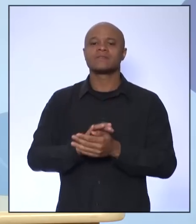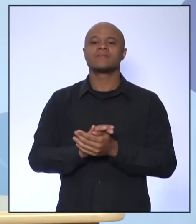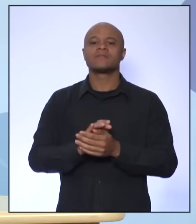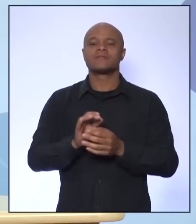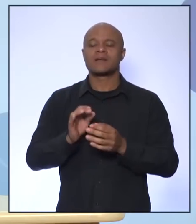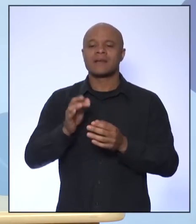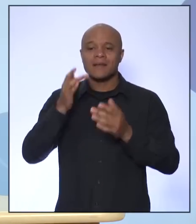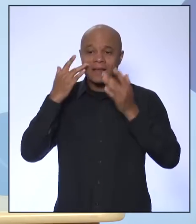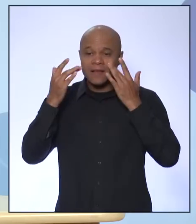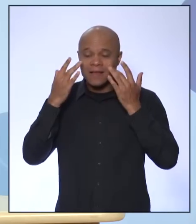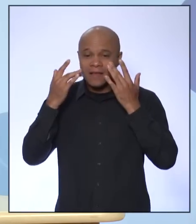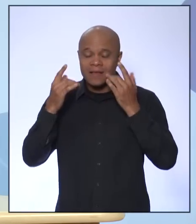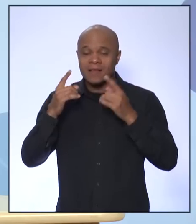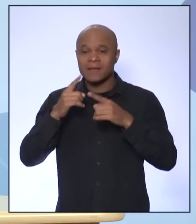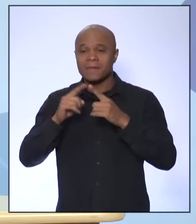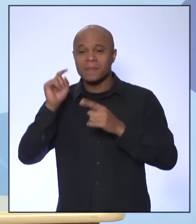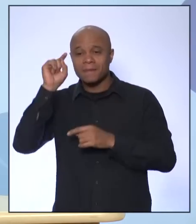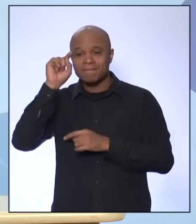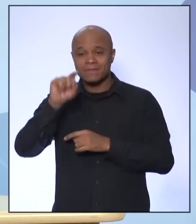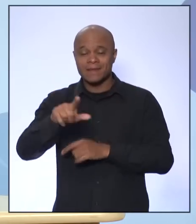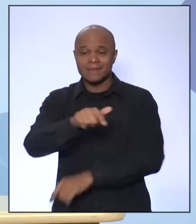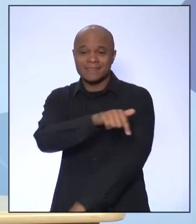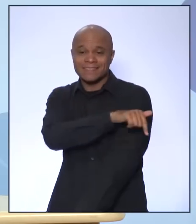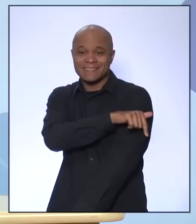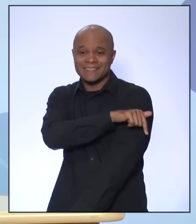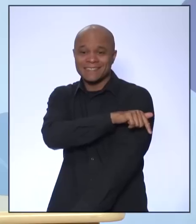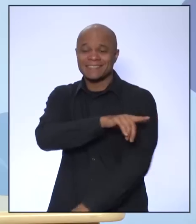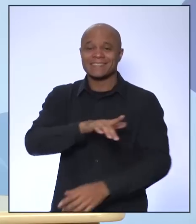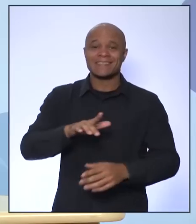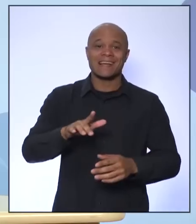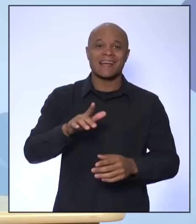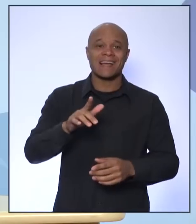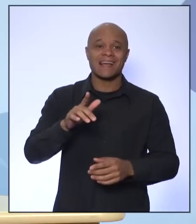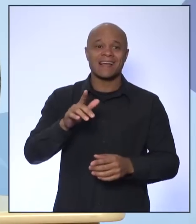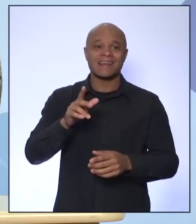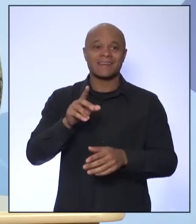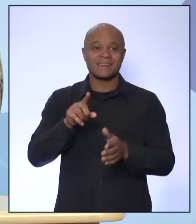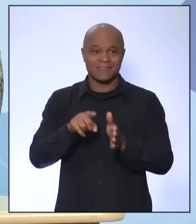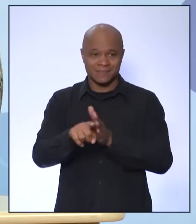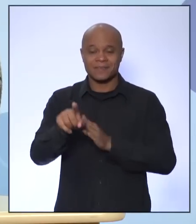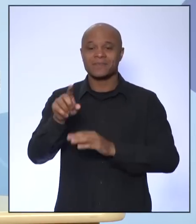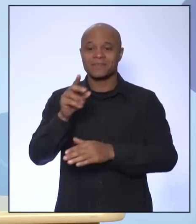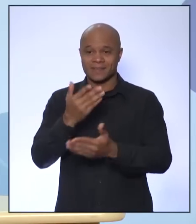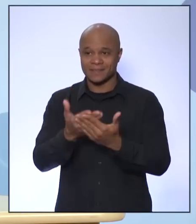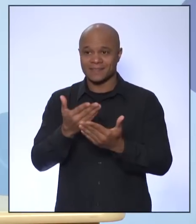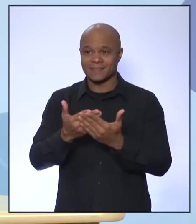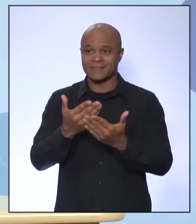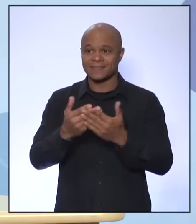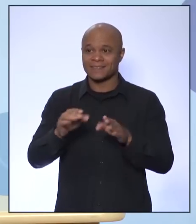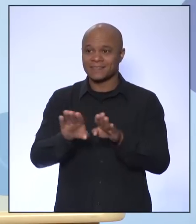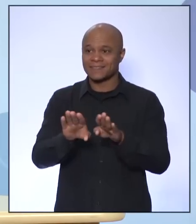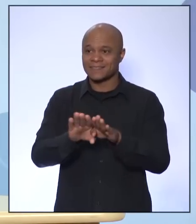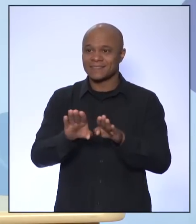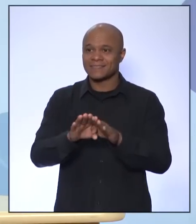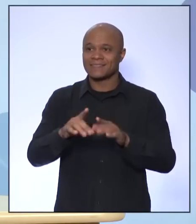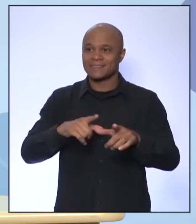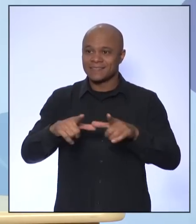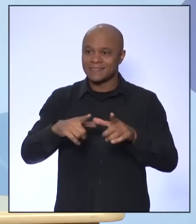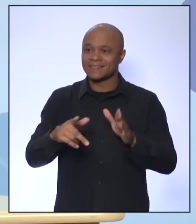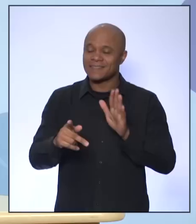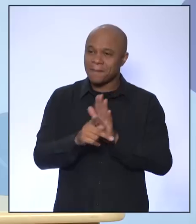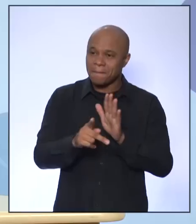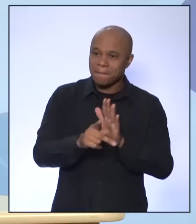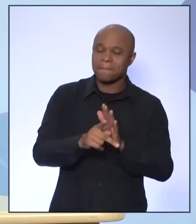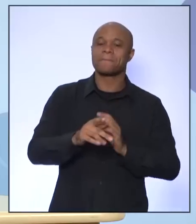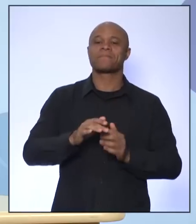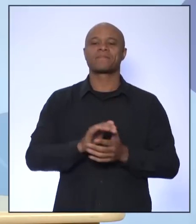7º ano, mas lá no 7º ano a gente analisa aí uma diferença entre obras de arte da Idade Média e obras da Idade Moderna.